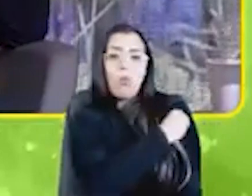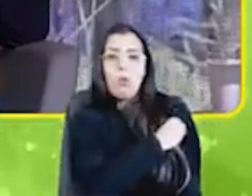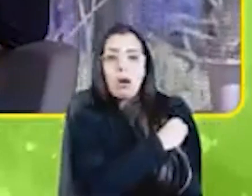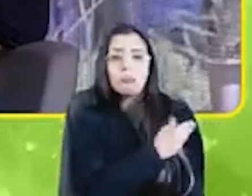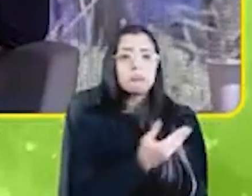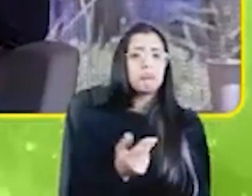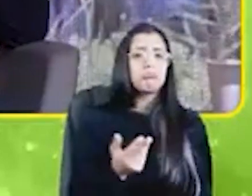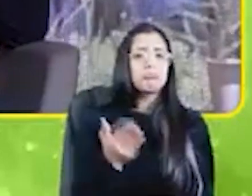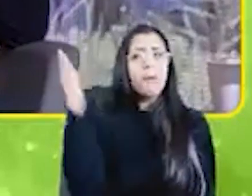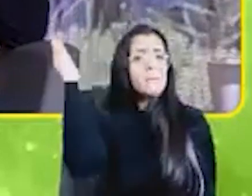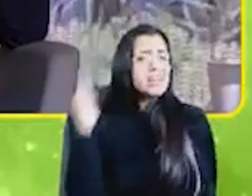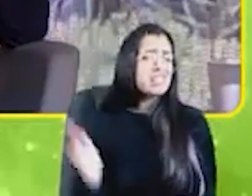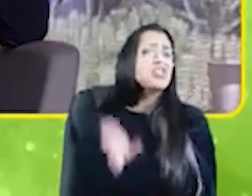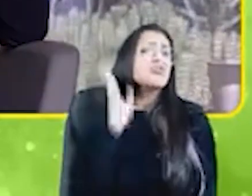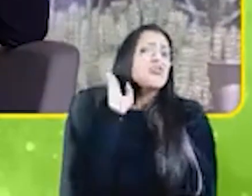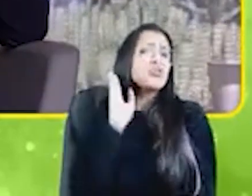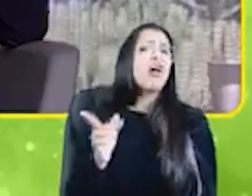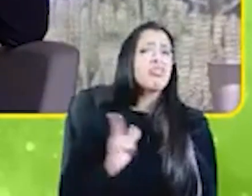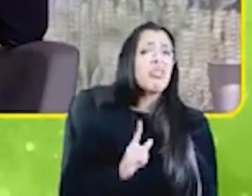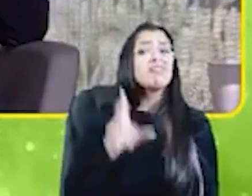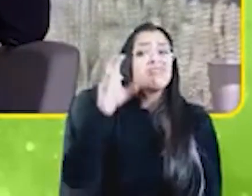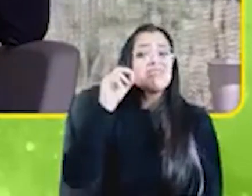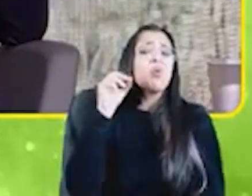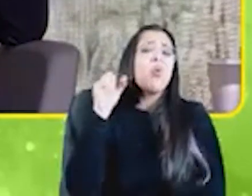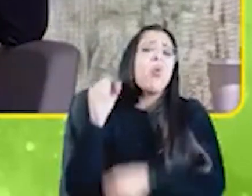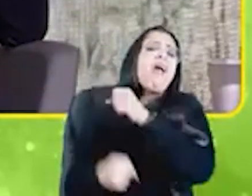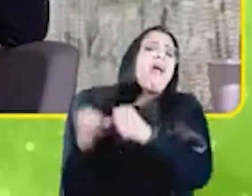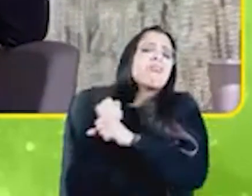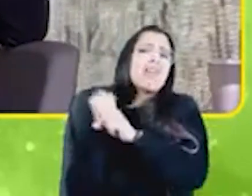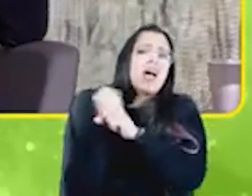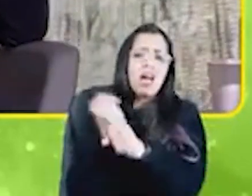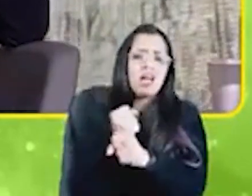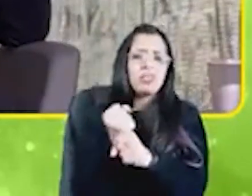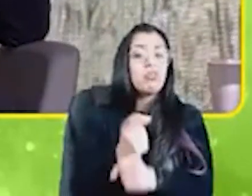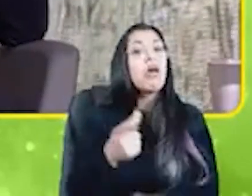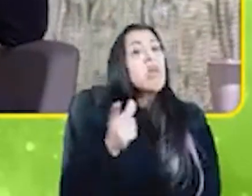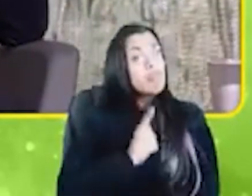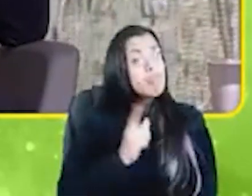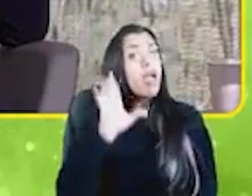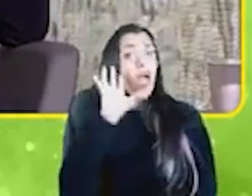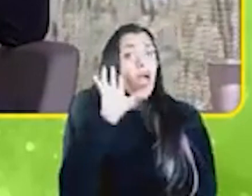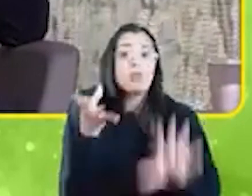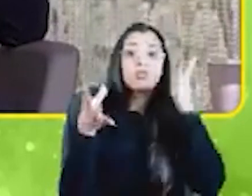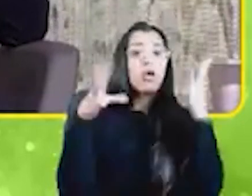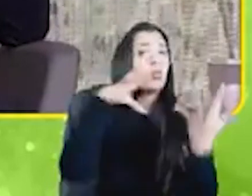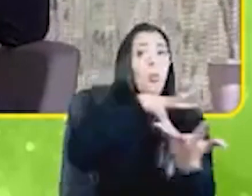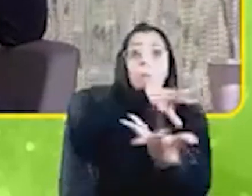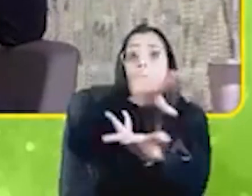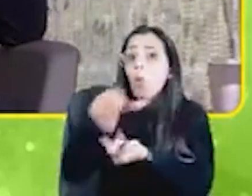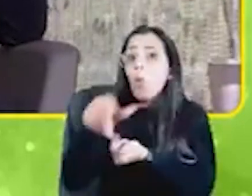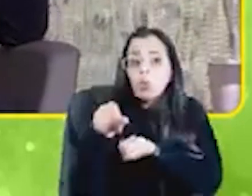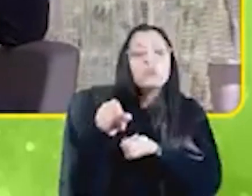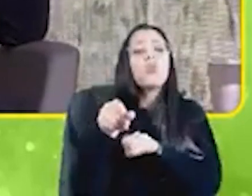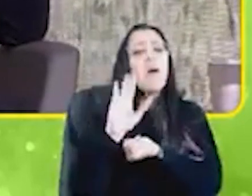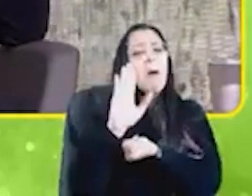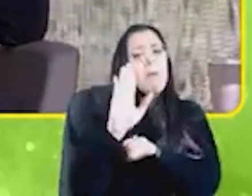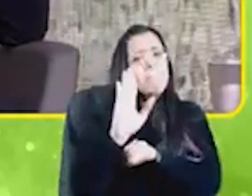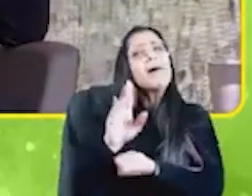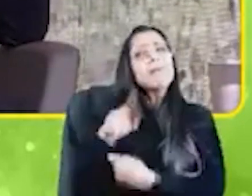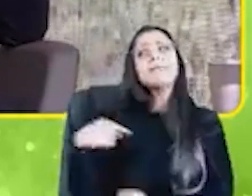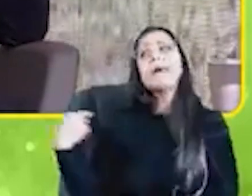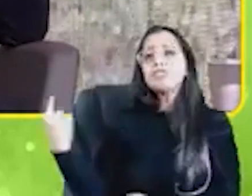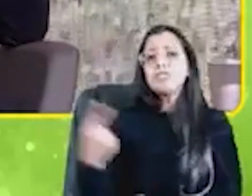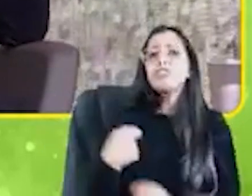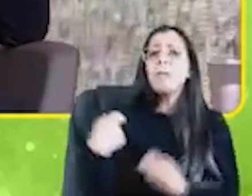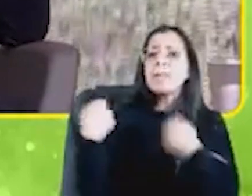as soluções estão também no Brasil tem outras soluções pelo mundo inteiro mas a gente tem que procurar que elas o som da transição energética que seja